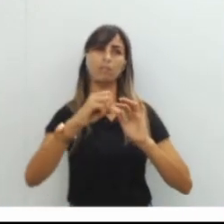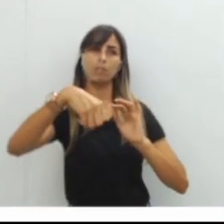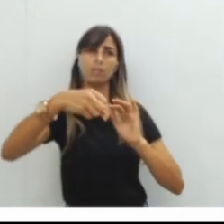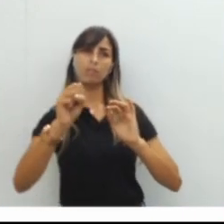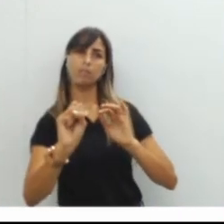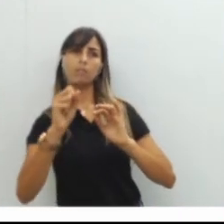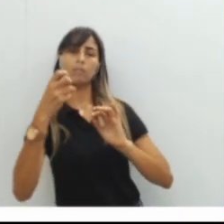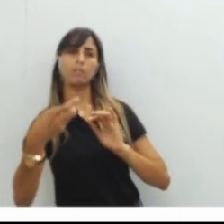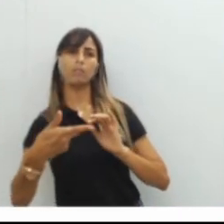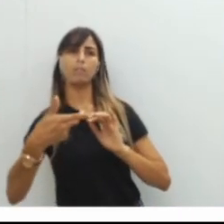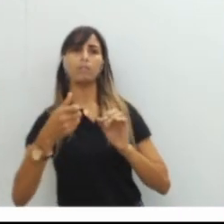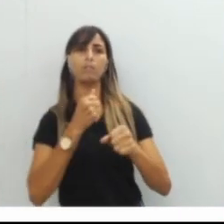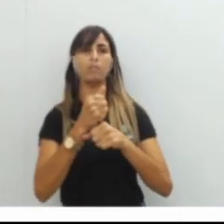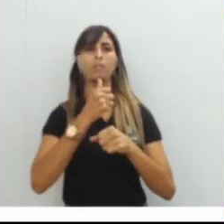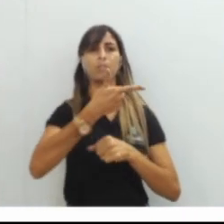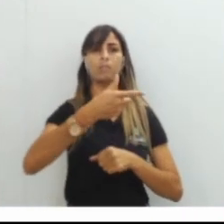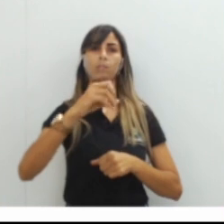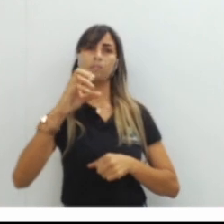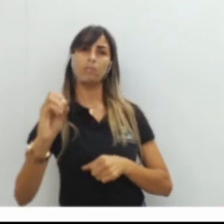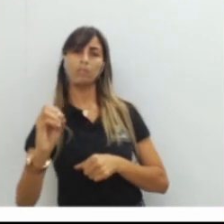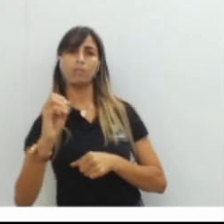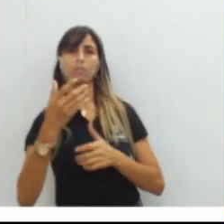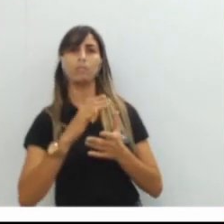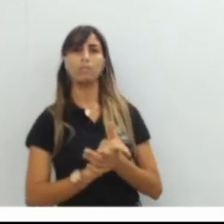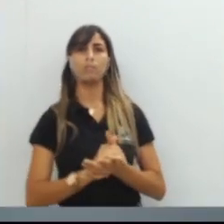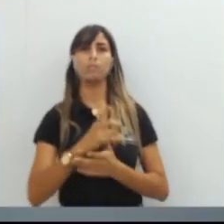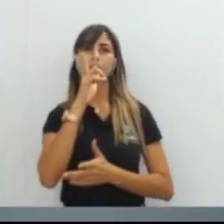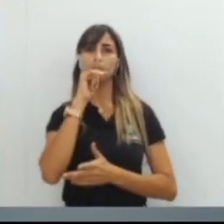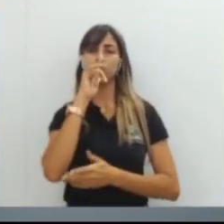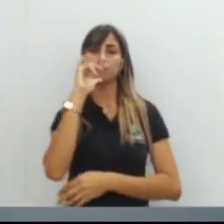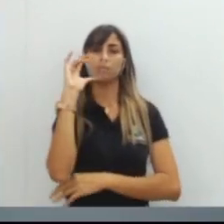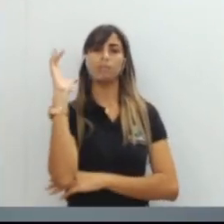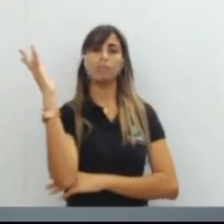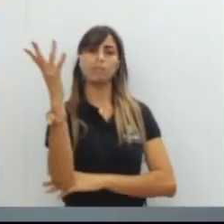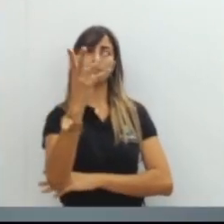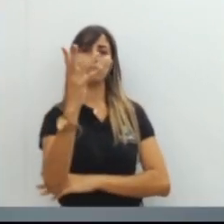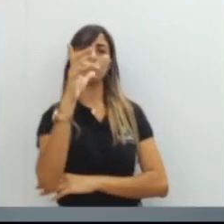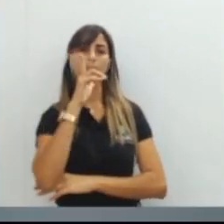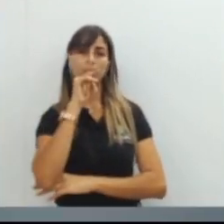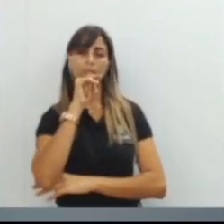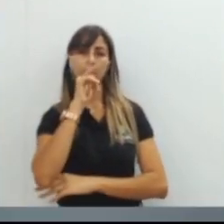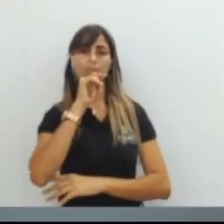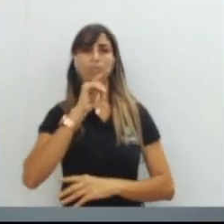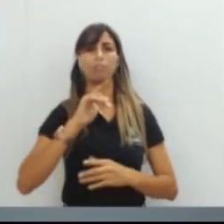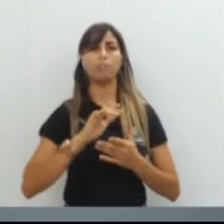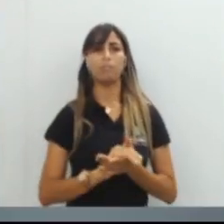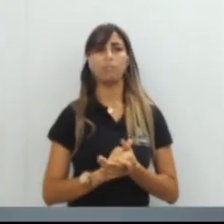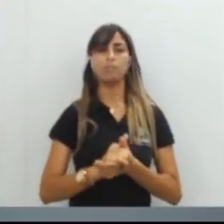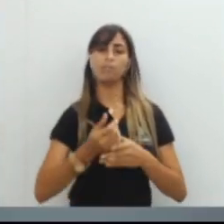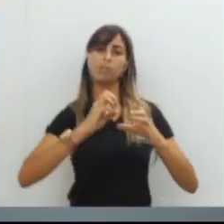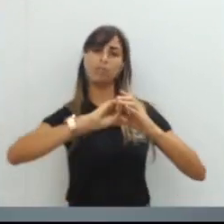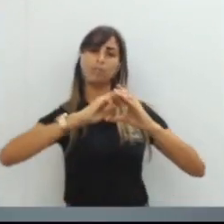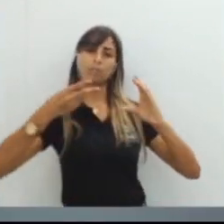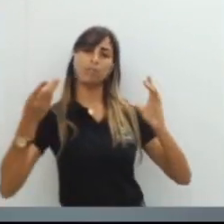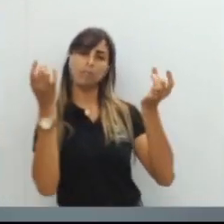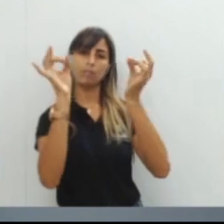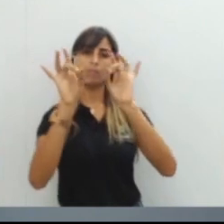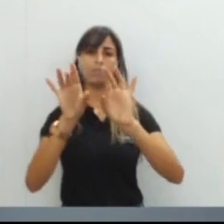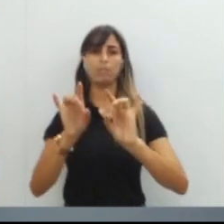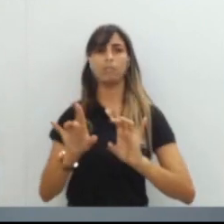9.985 de 2000, em que as áreas naturais passíveis de proteção por suas características